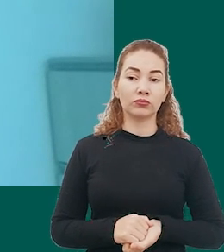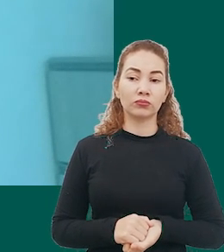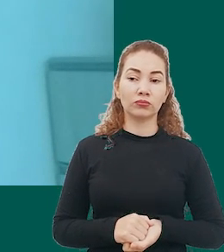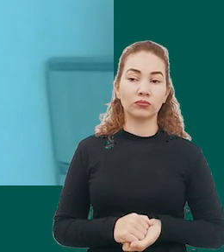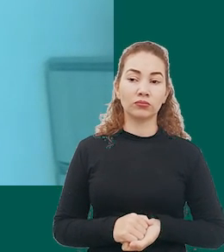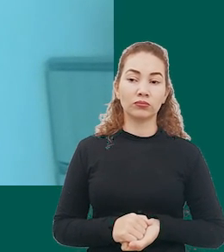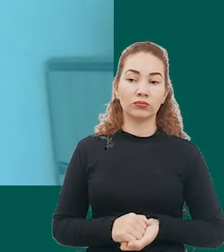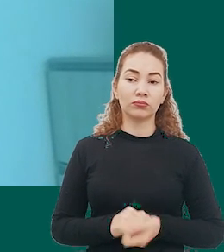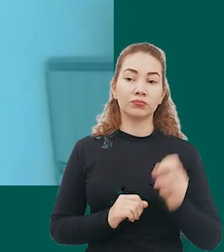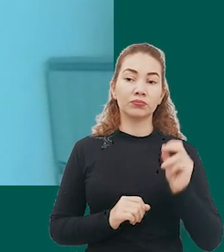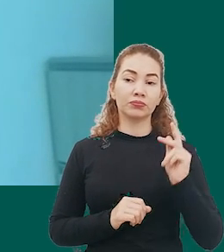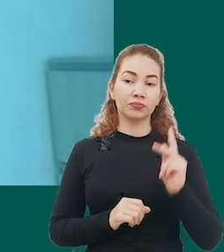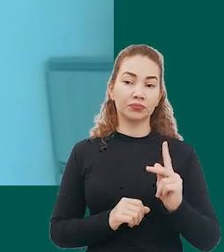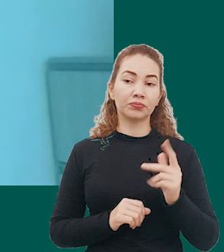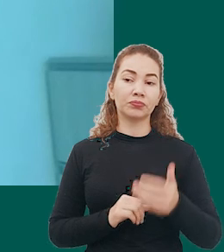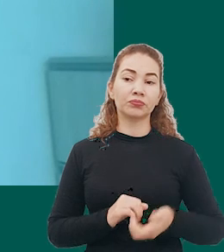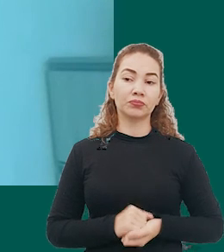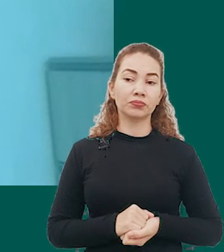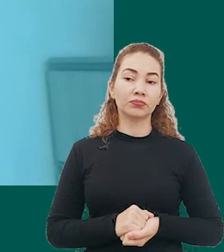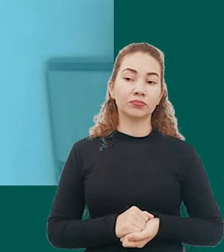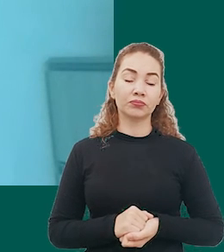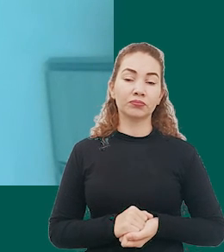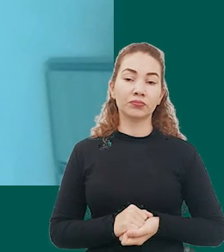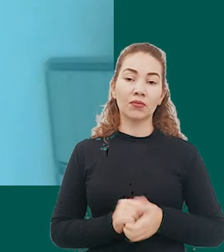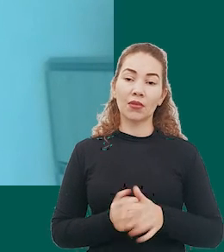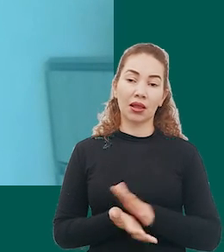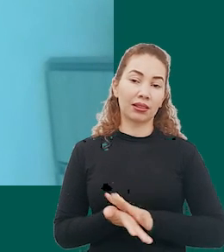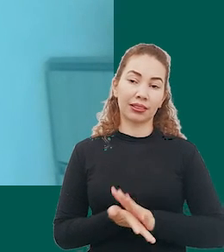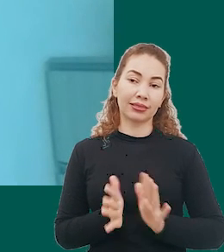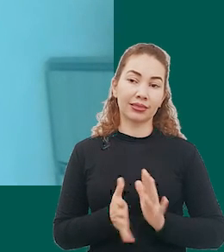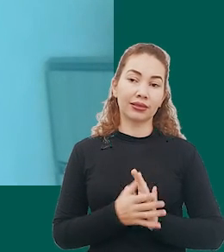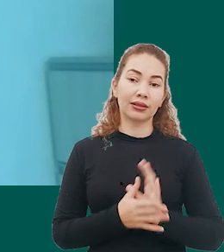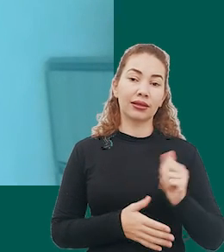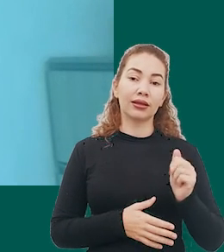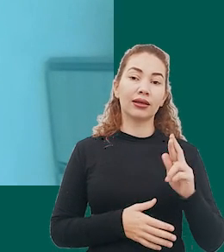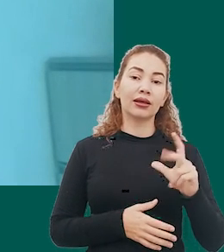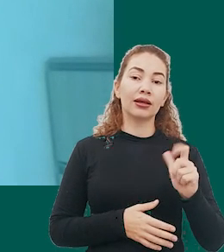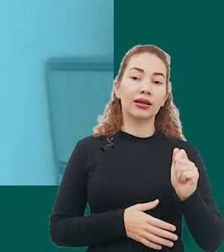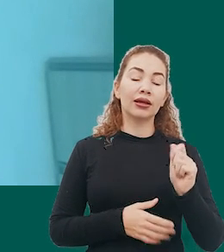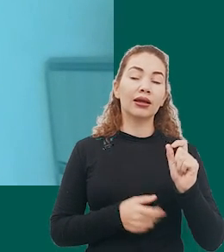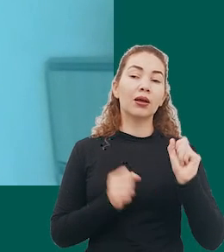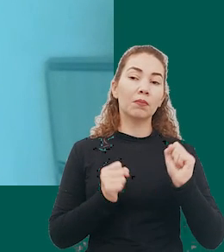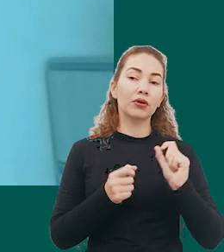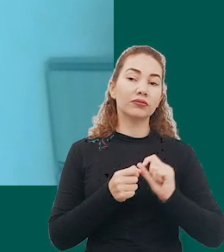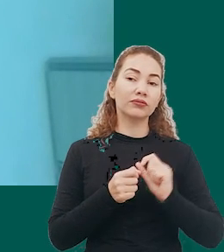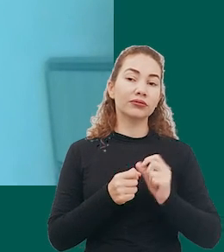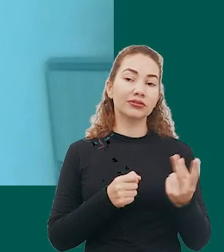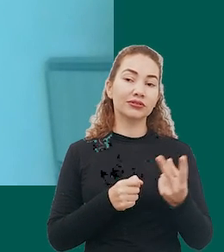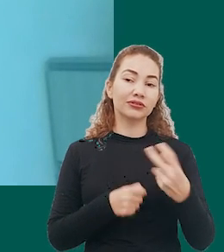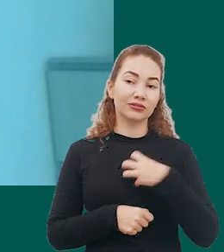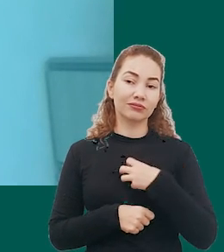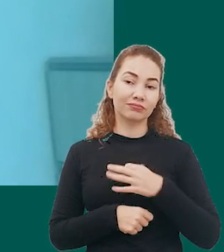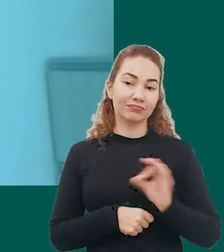Uhum. Ok. De nada, Larissa. E Carla, daí pode fazer dessas duas formas,